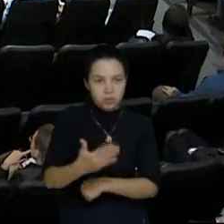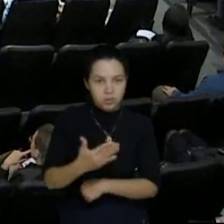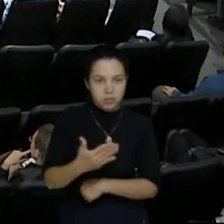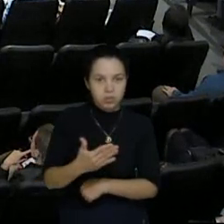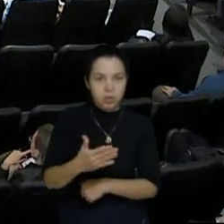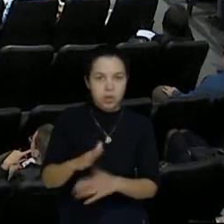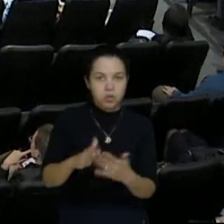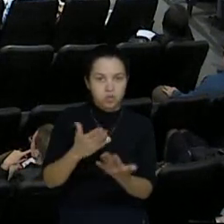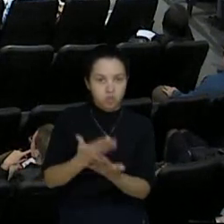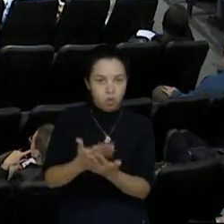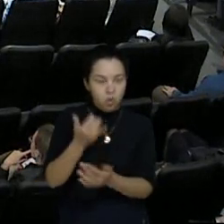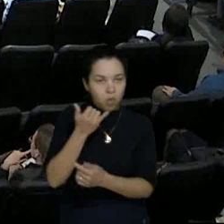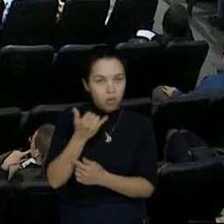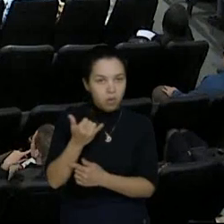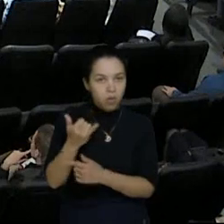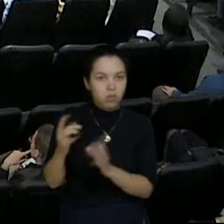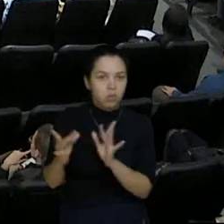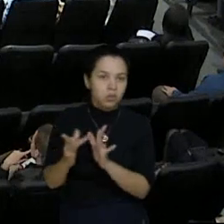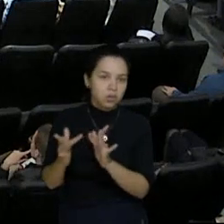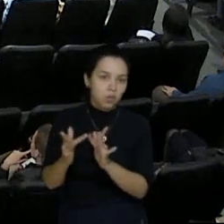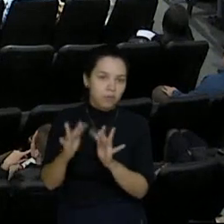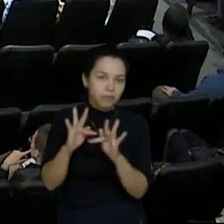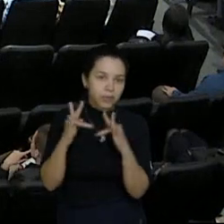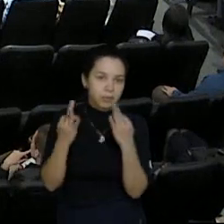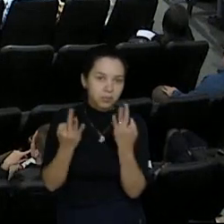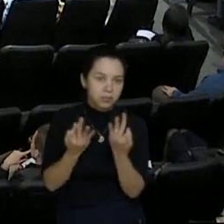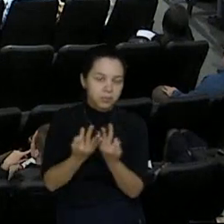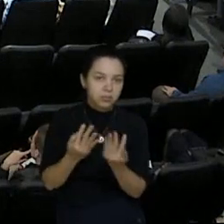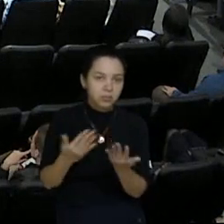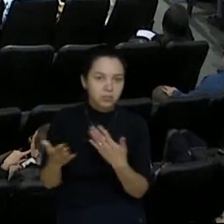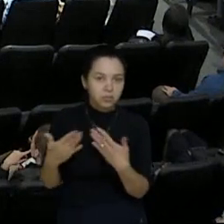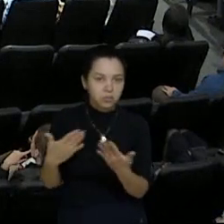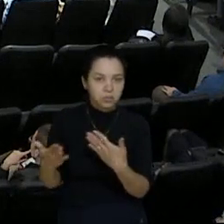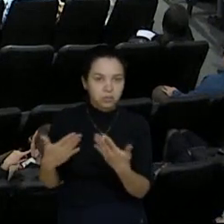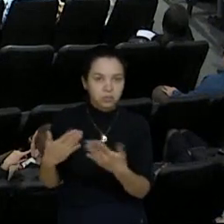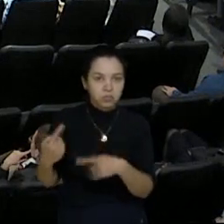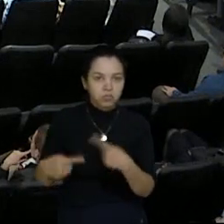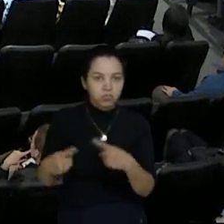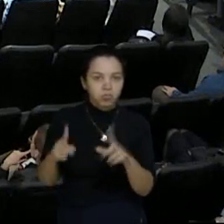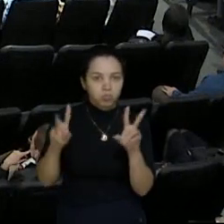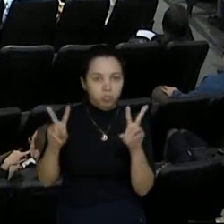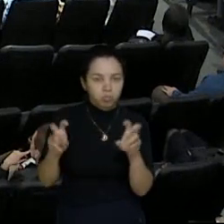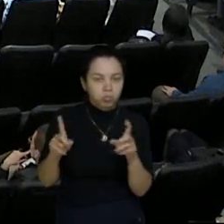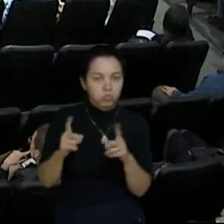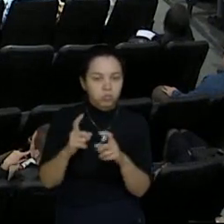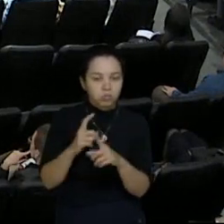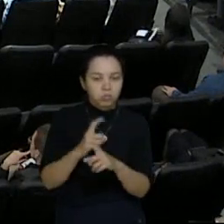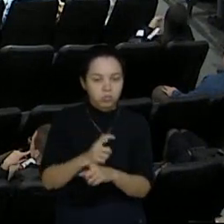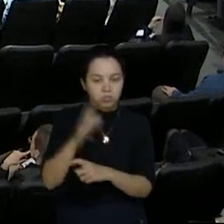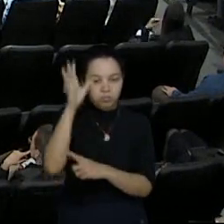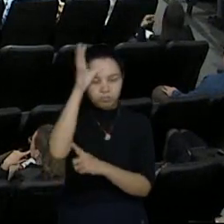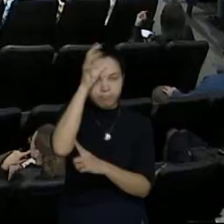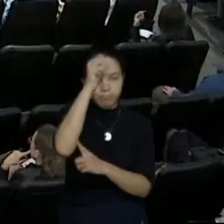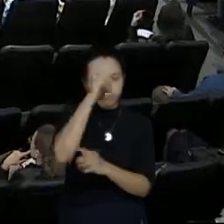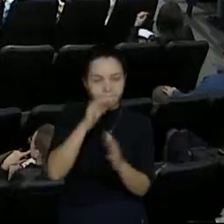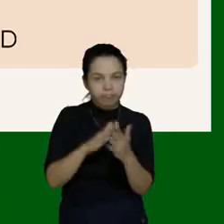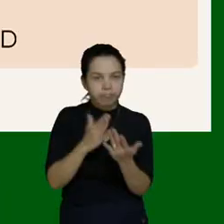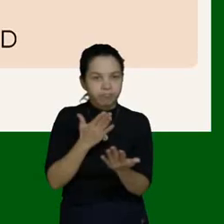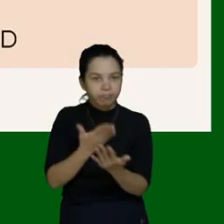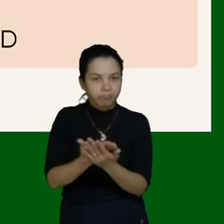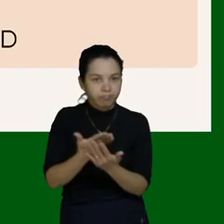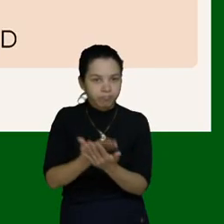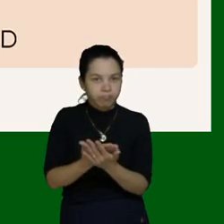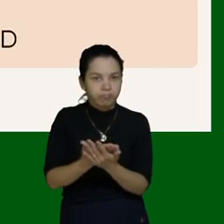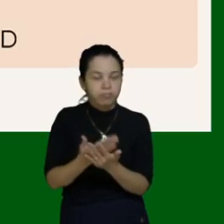faz o contato com a família eh eles dialogam sobre essa dificuldade de aprendizagem escolar e eles